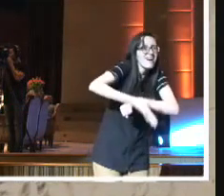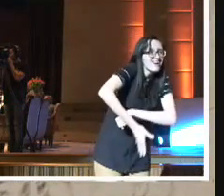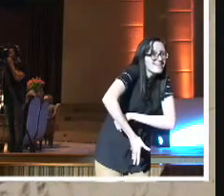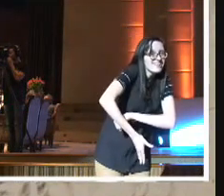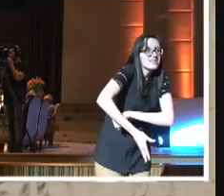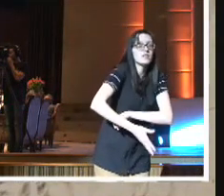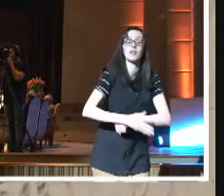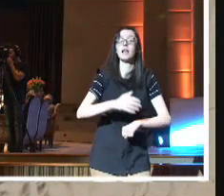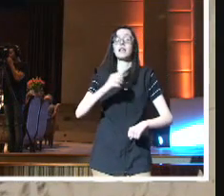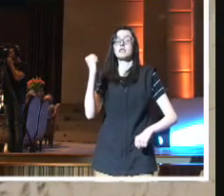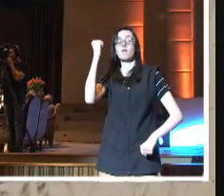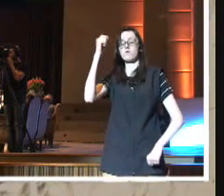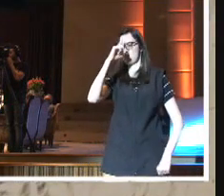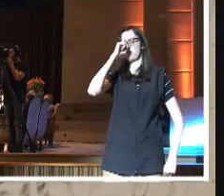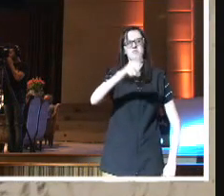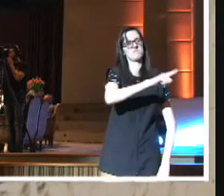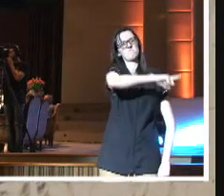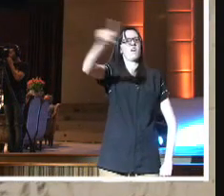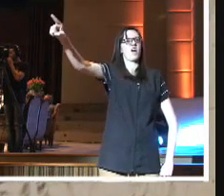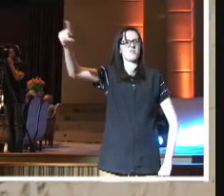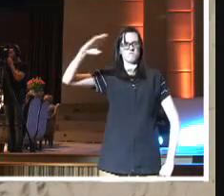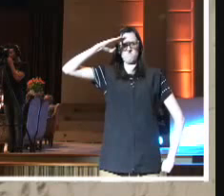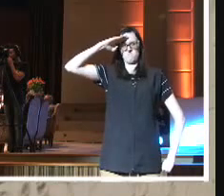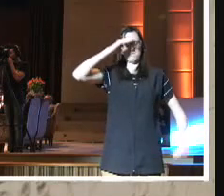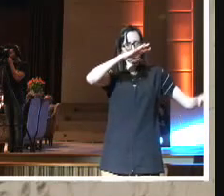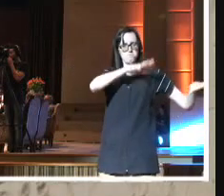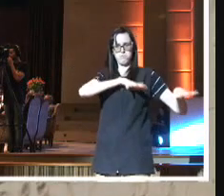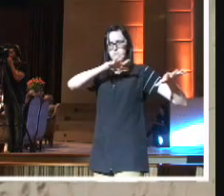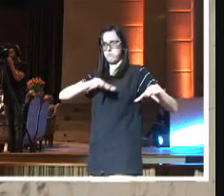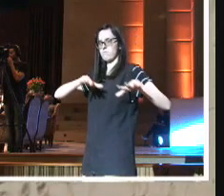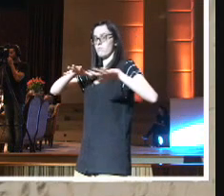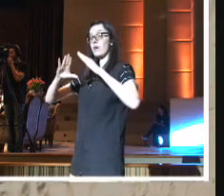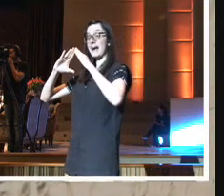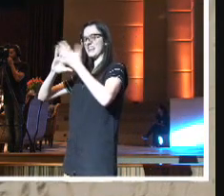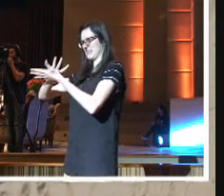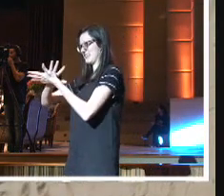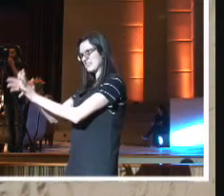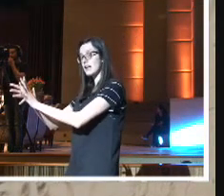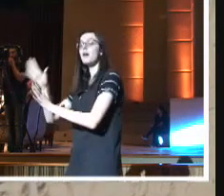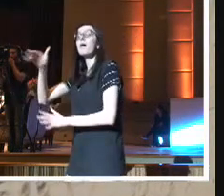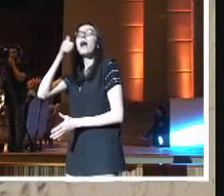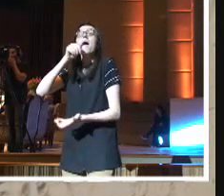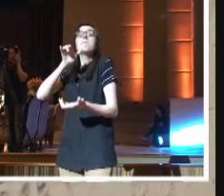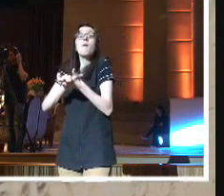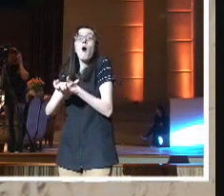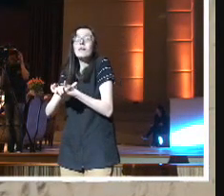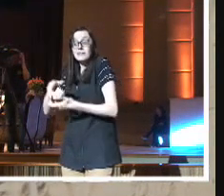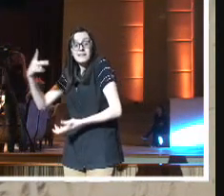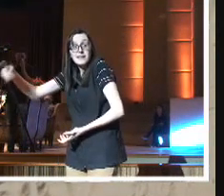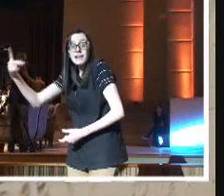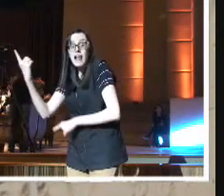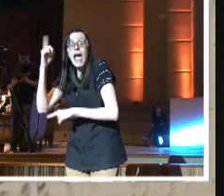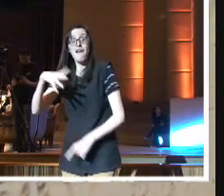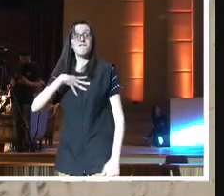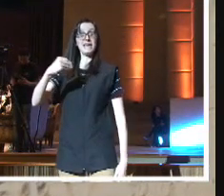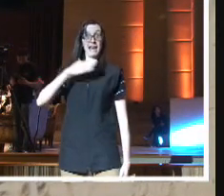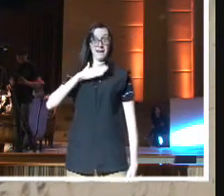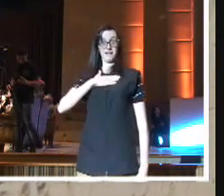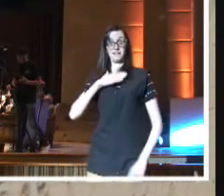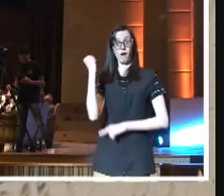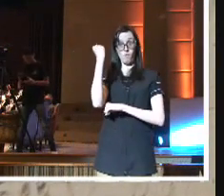seus soldados invadirem a casa de Davi, e a esposa dele, que era filha de Saul,